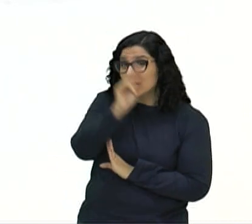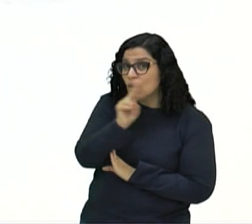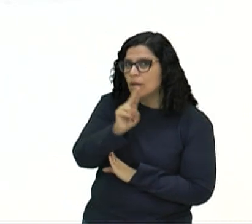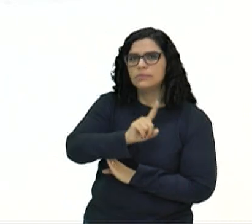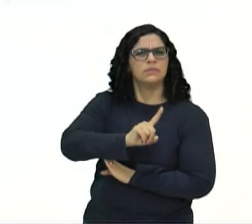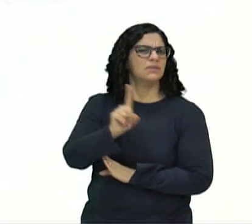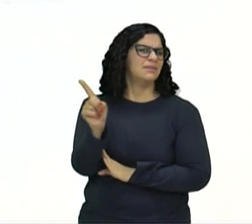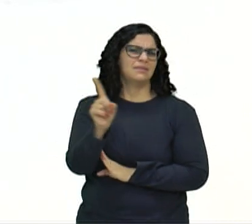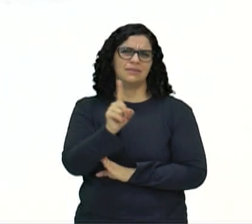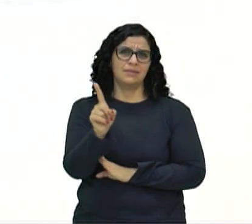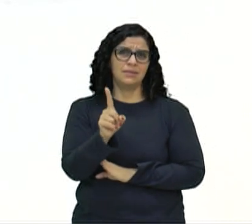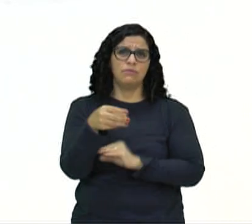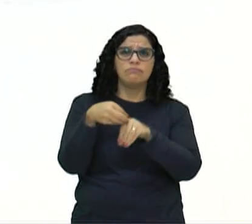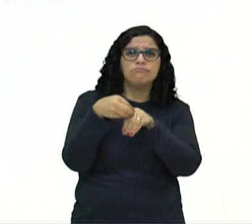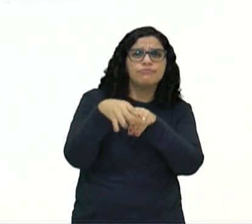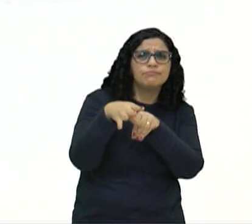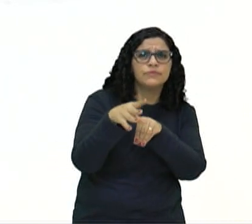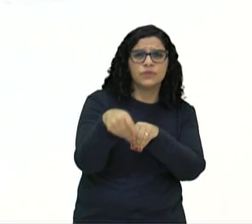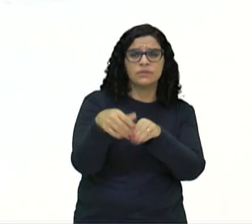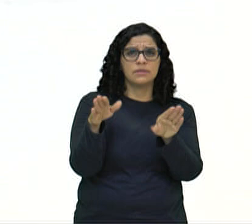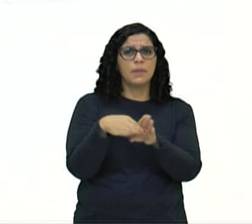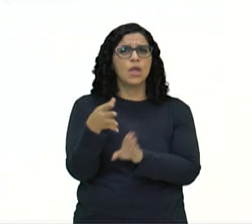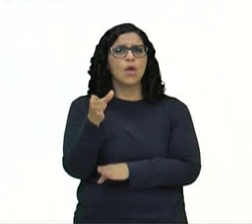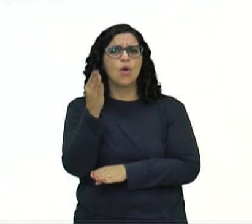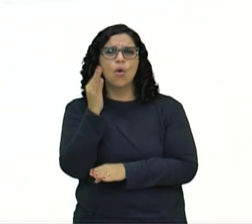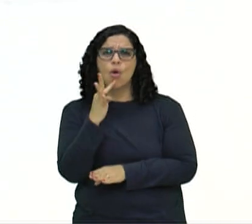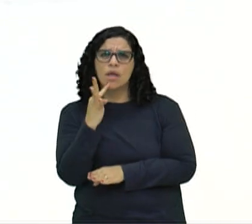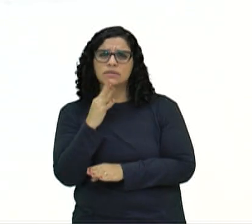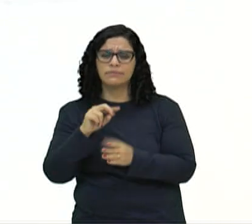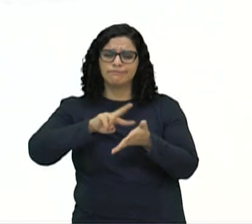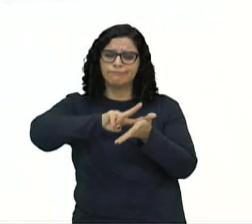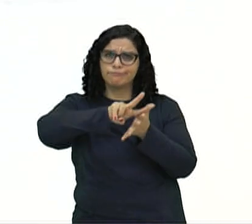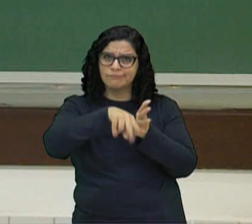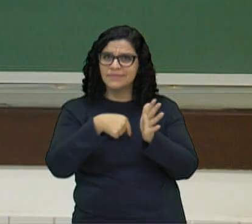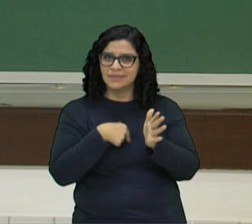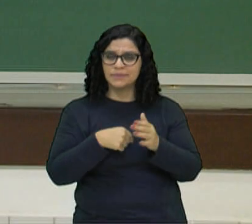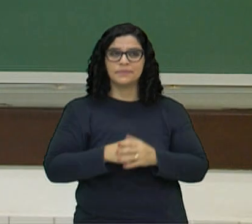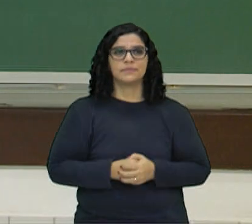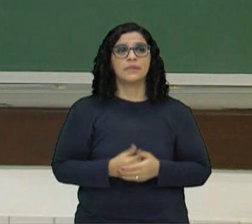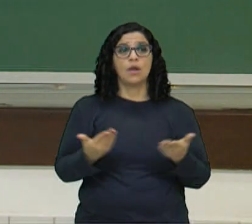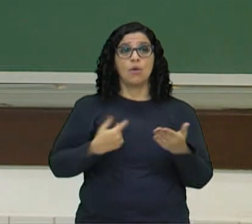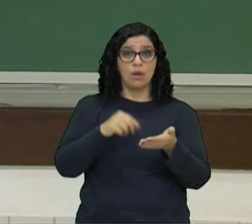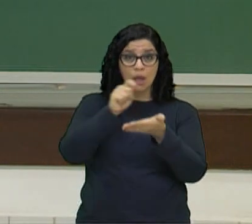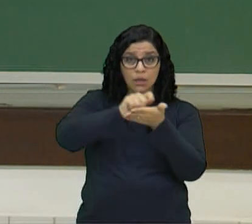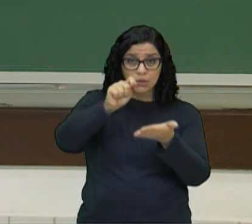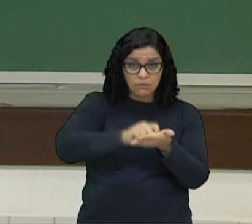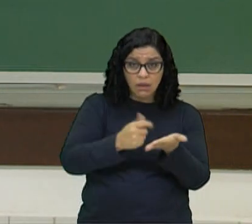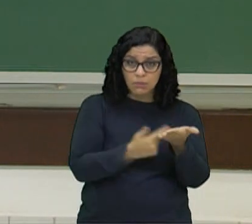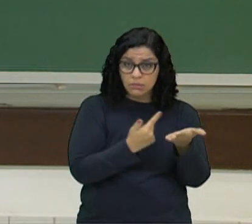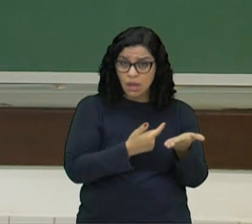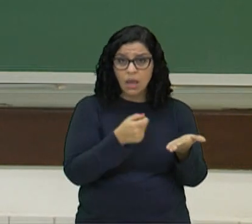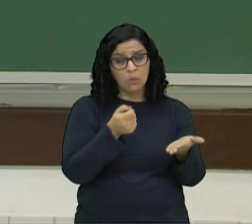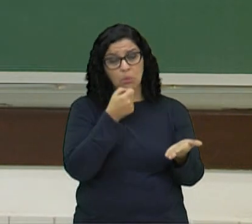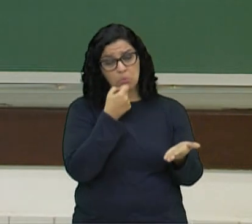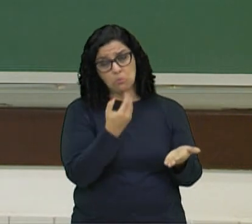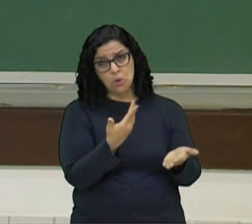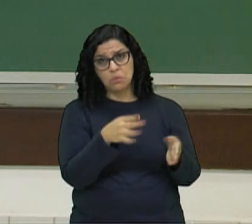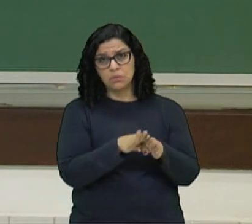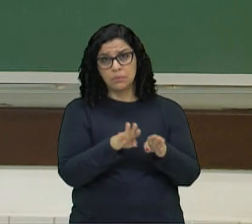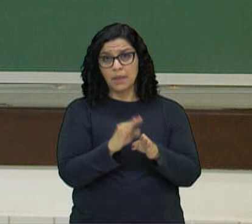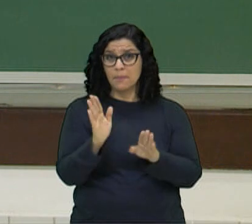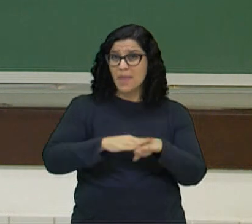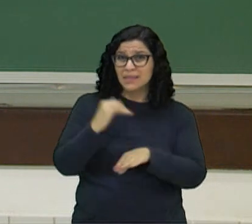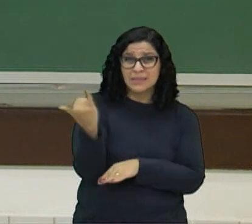professor? Não, é para trazer para vocês, para que vocês conheçam essa diversidade. Anotar no caderno? Interessante. Isso é o